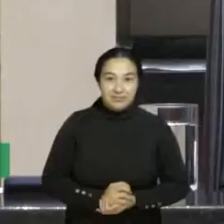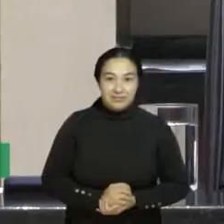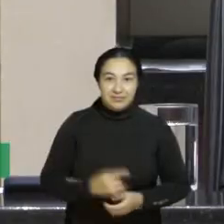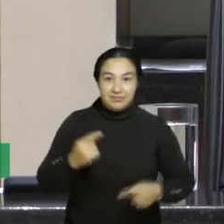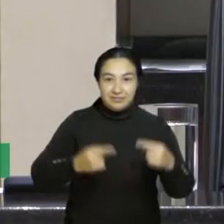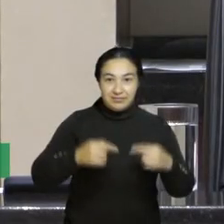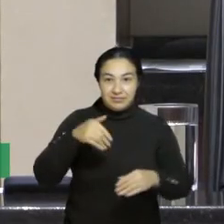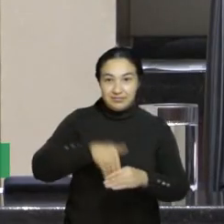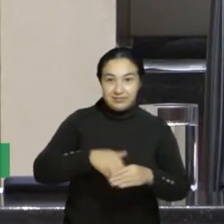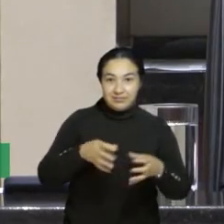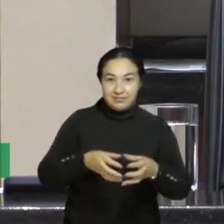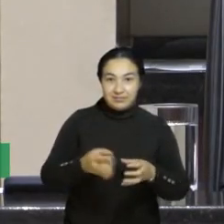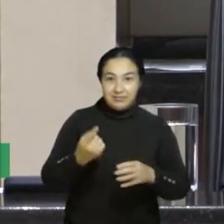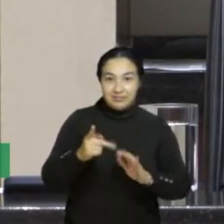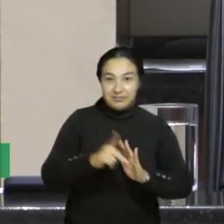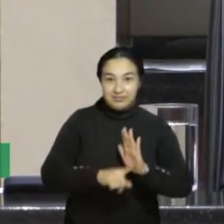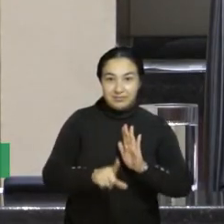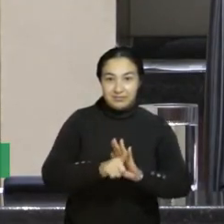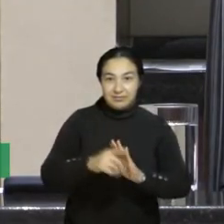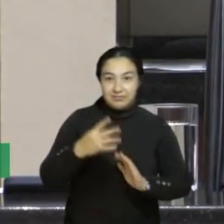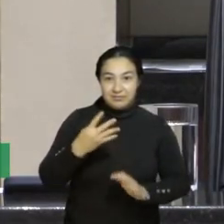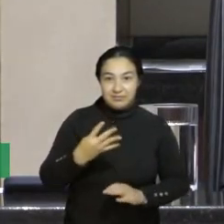Discussão e votação em turno único do projeto de lei